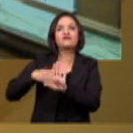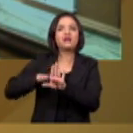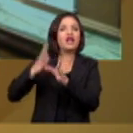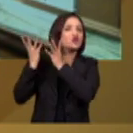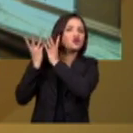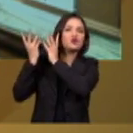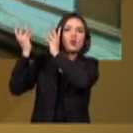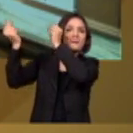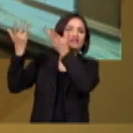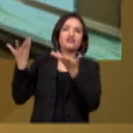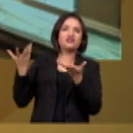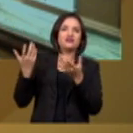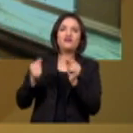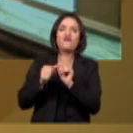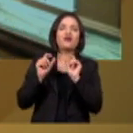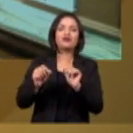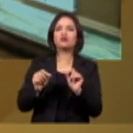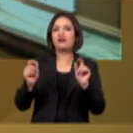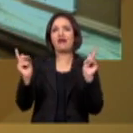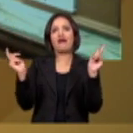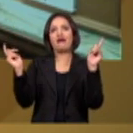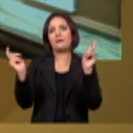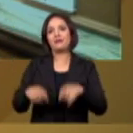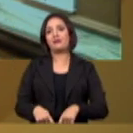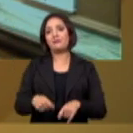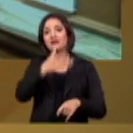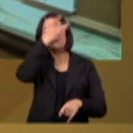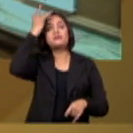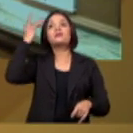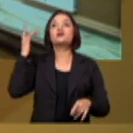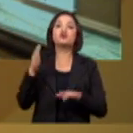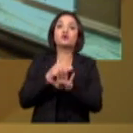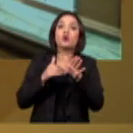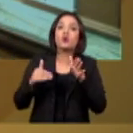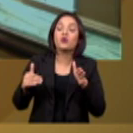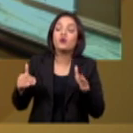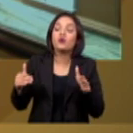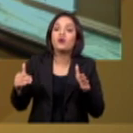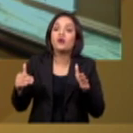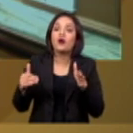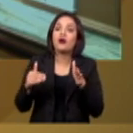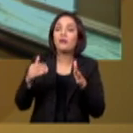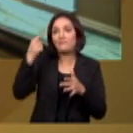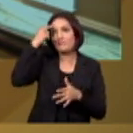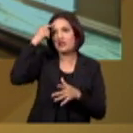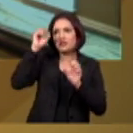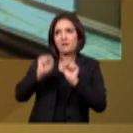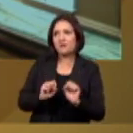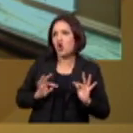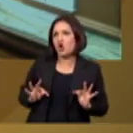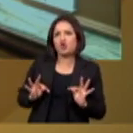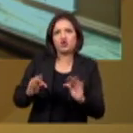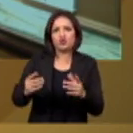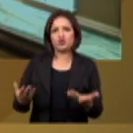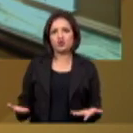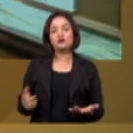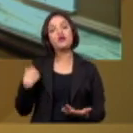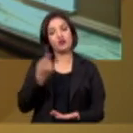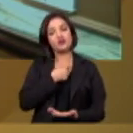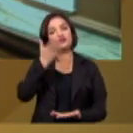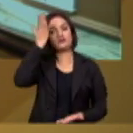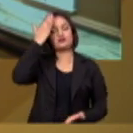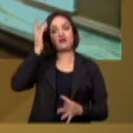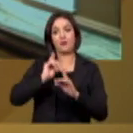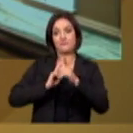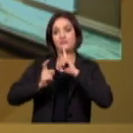o graça considerada essa teoria dos poderes implícitos e nós sabíamos e